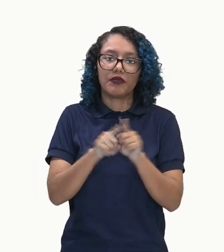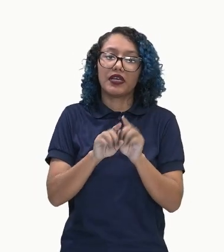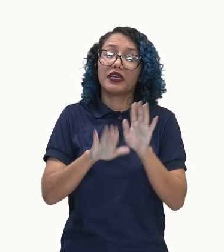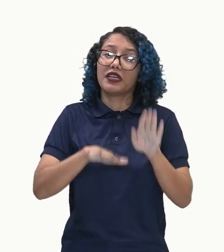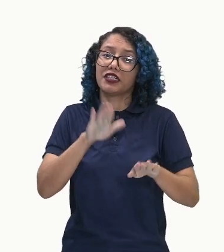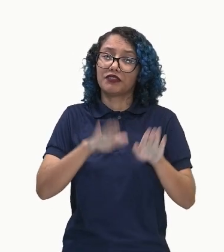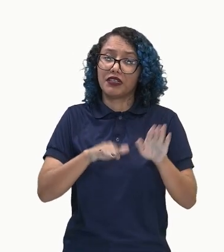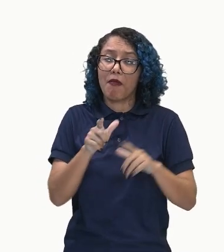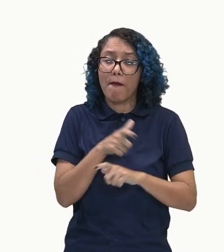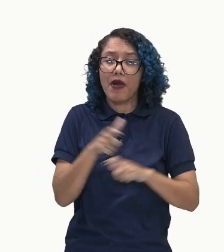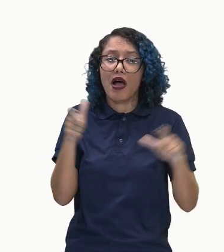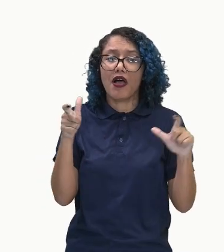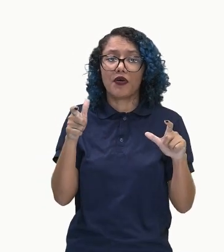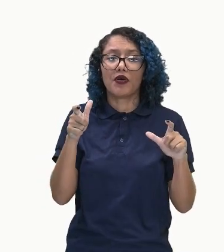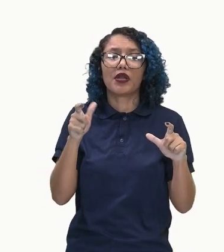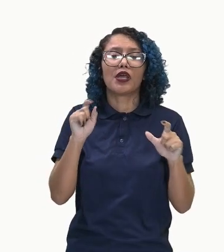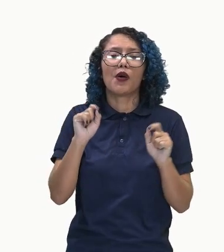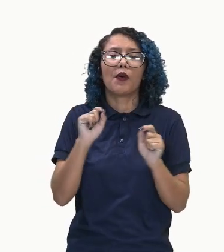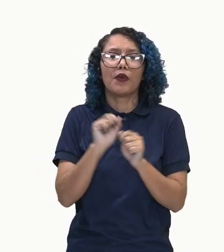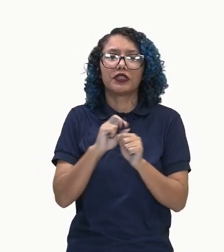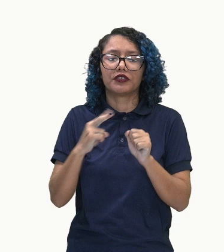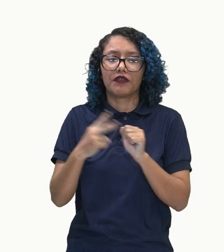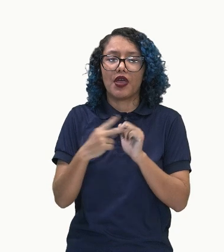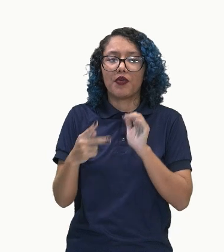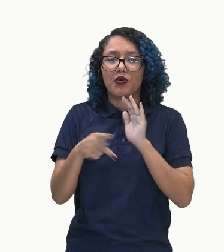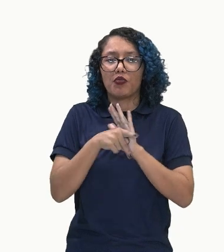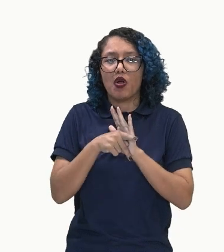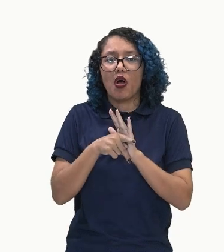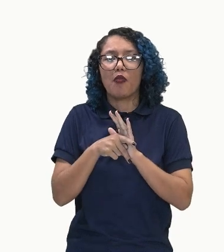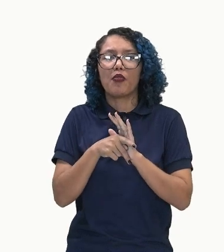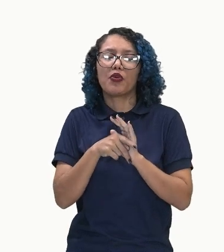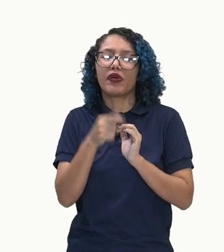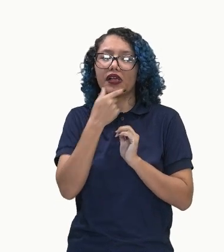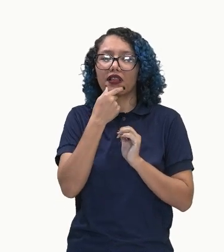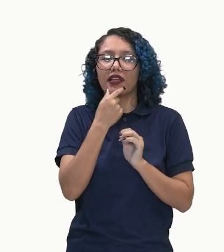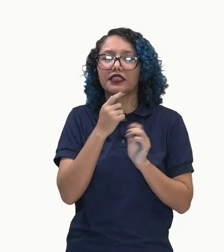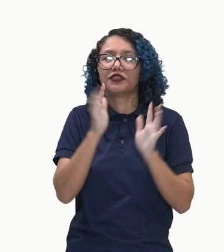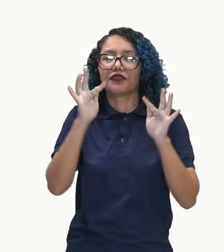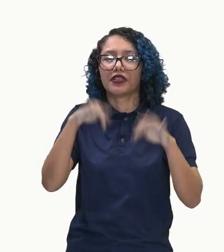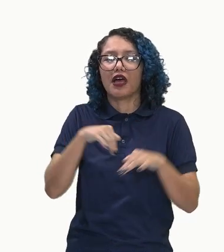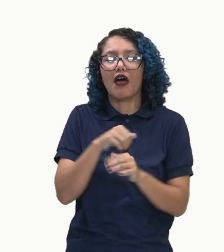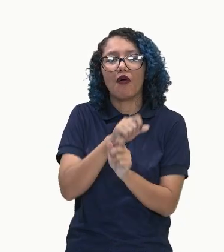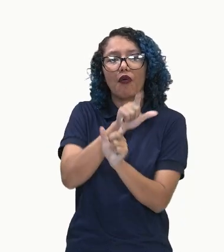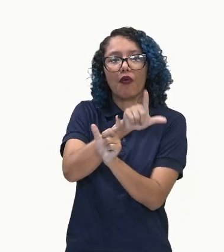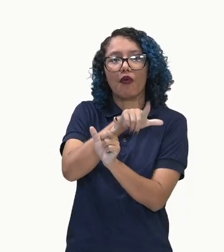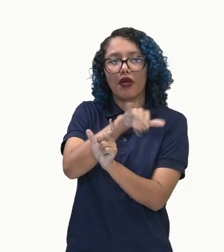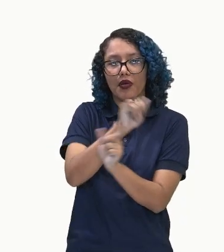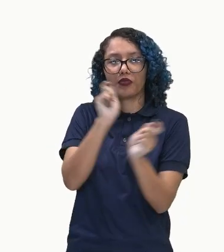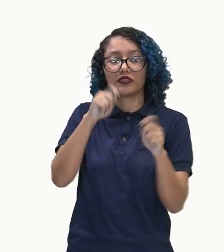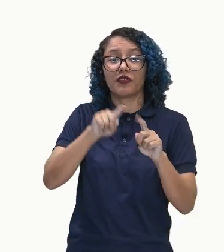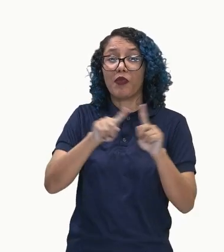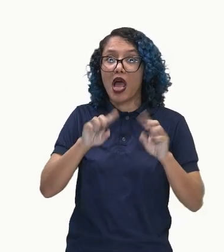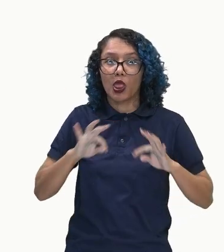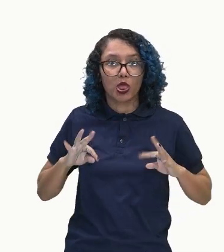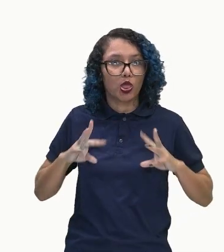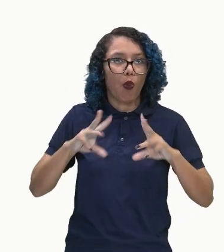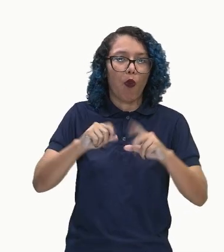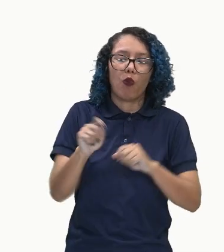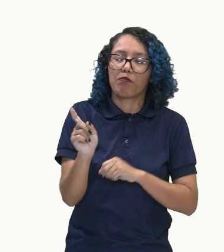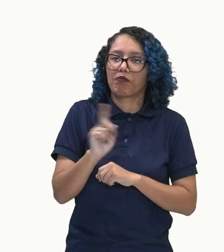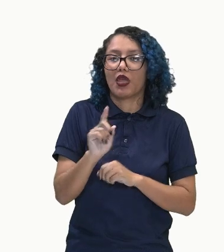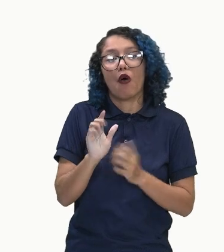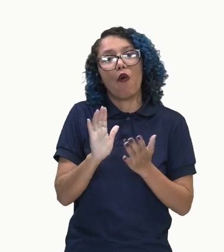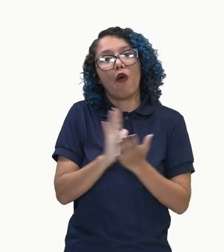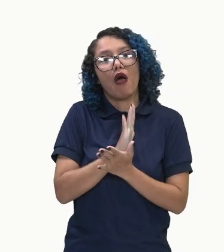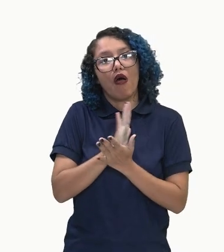na maioria dos casos, os advérbios em língua inglesa têm terminação em LY, tá? Reitero que não são todos os casos,